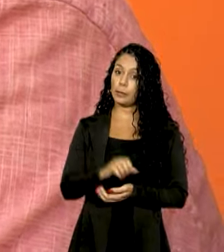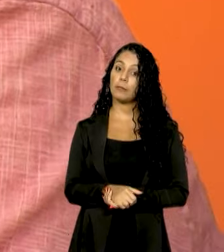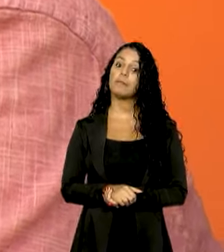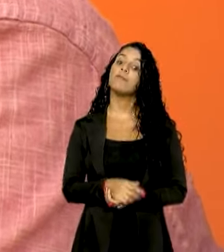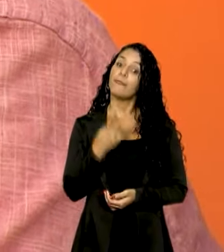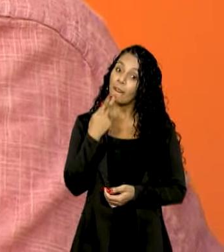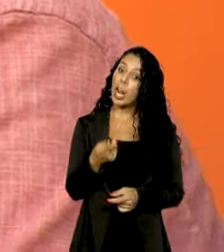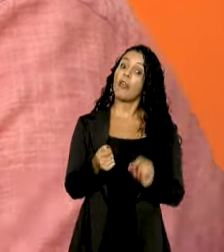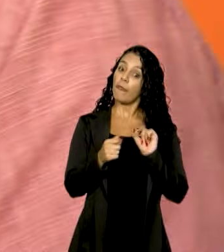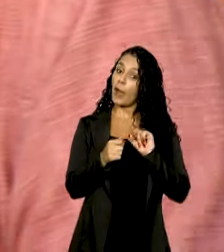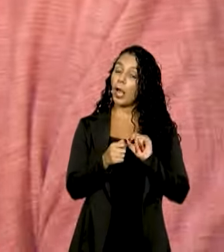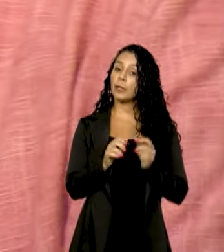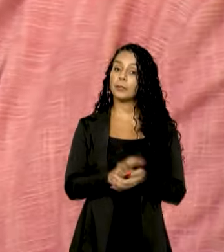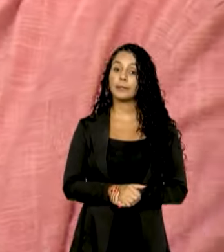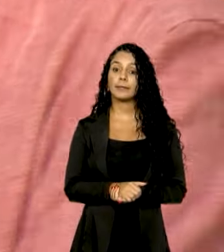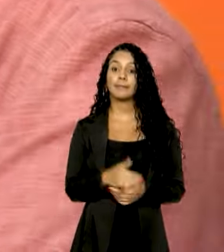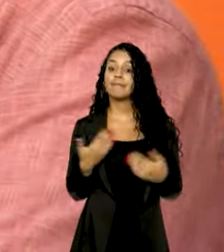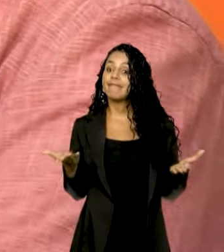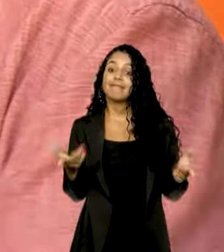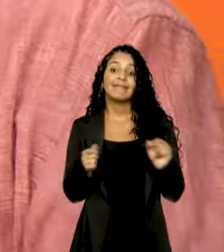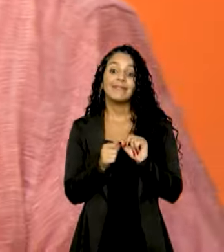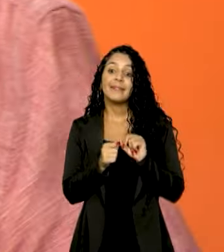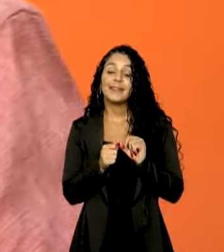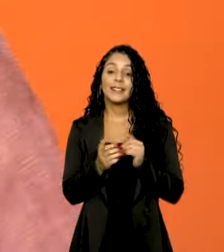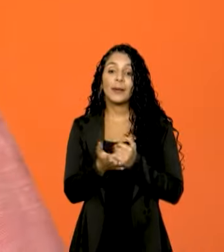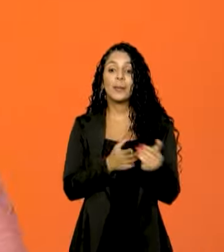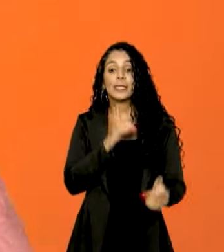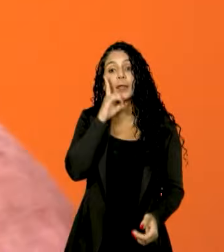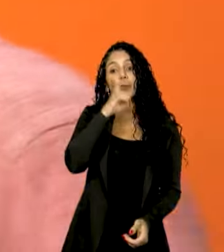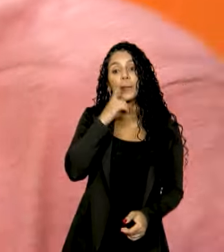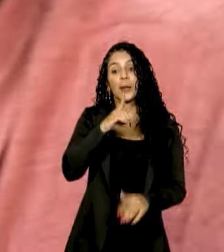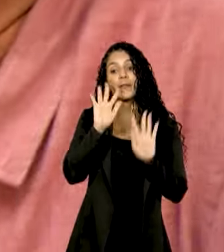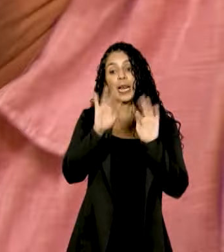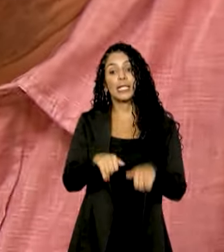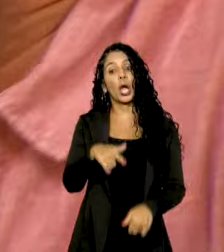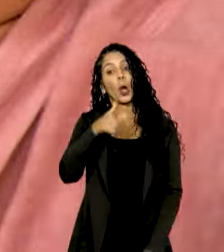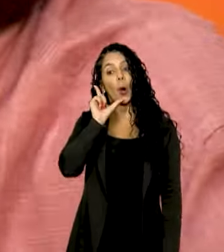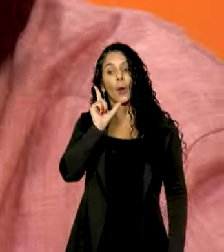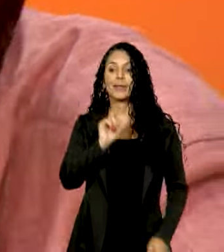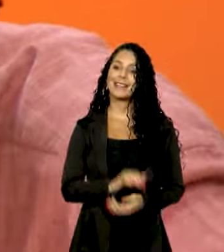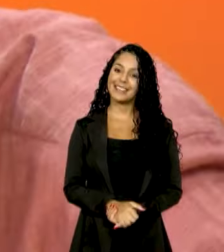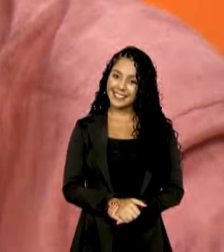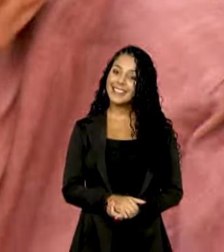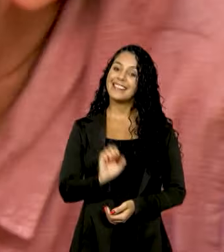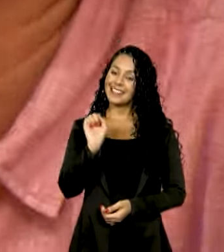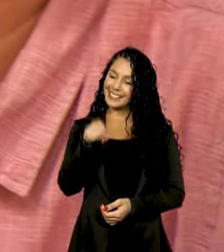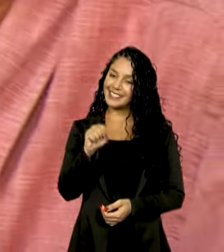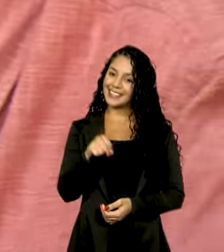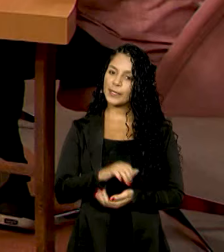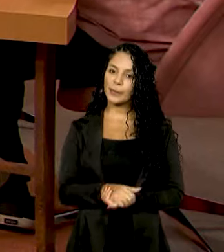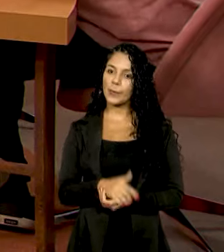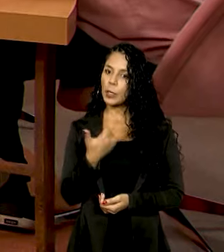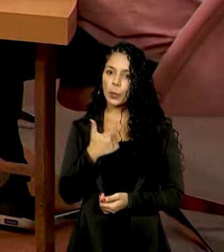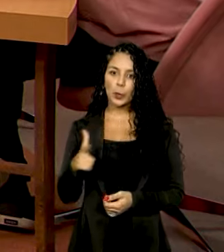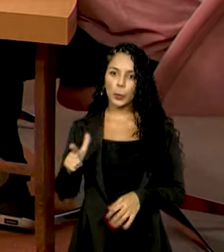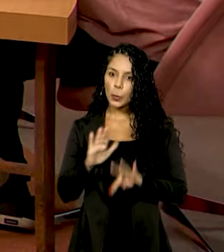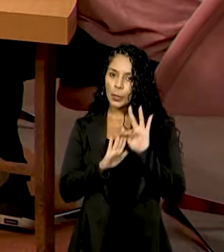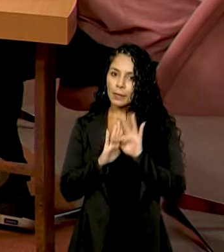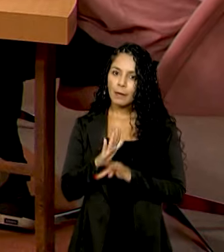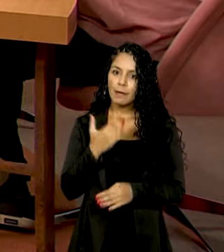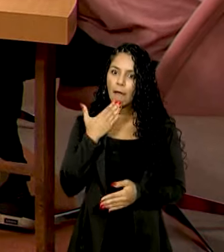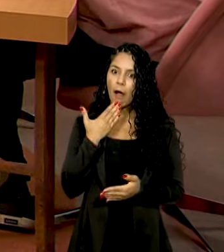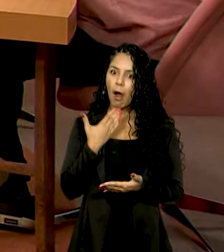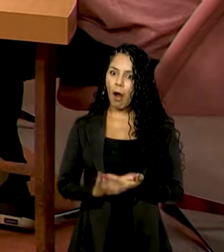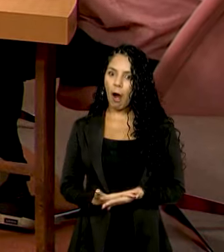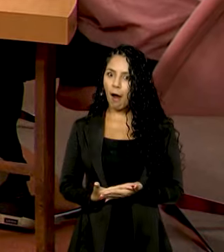falei, faço! Que massa! E aí eu fiz, comecei domingo e terminei ontem. É mesmo? Você não tinha esse texto ainda? Eu tô com a